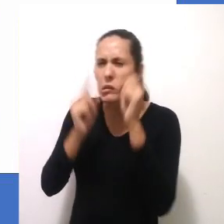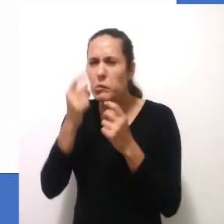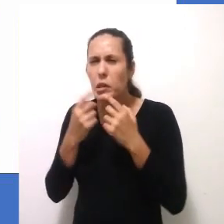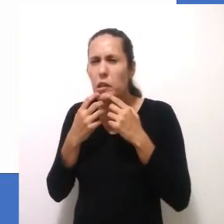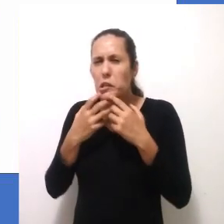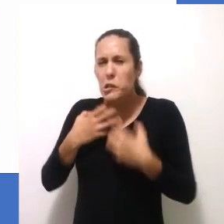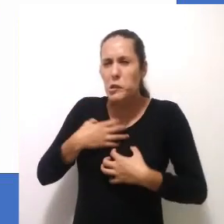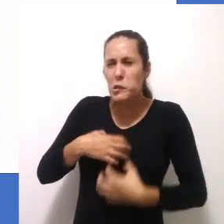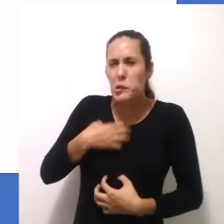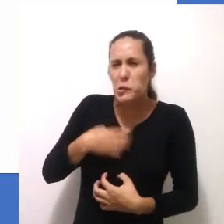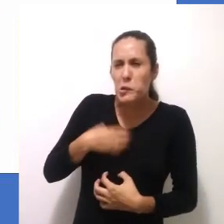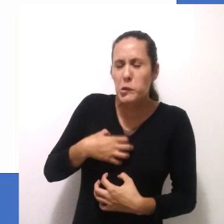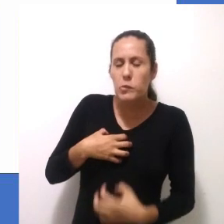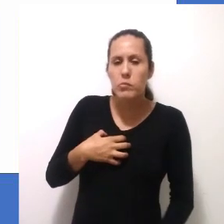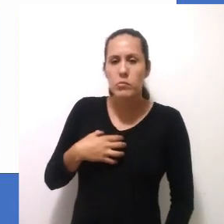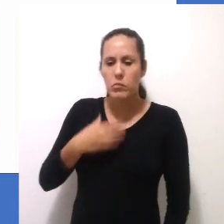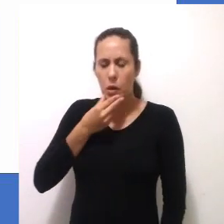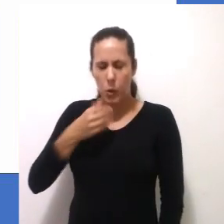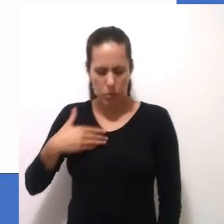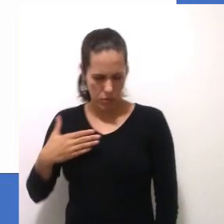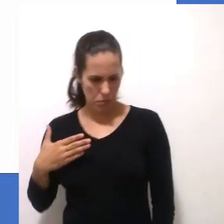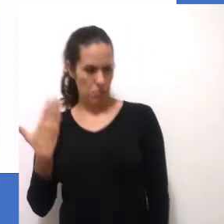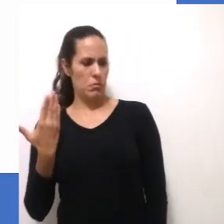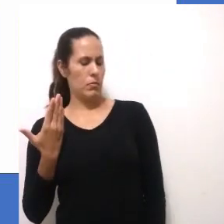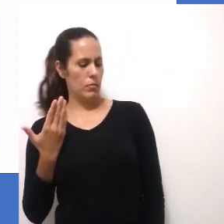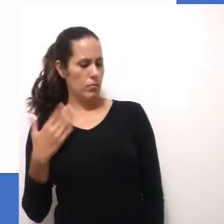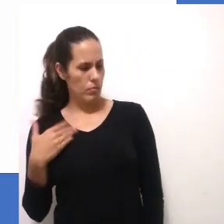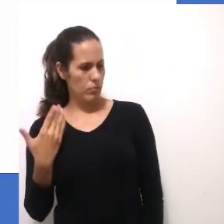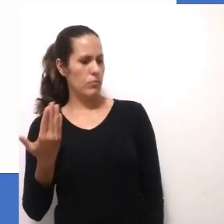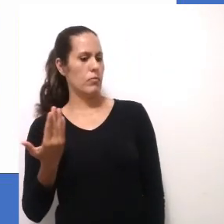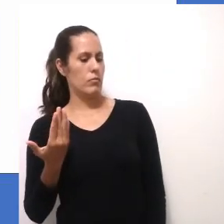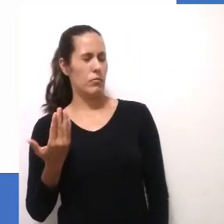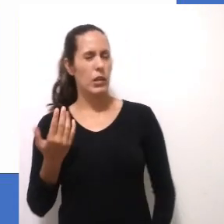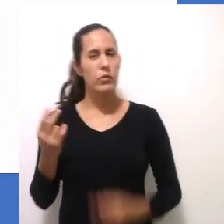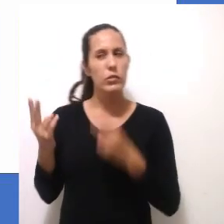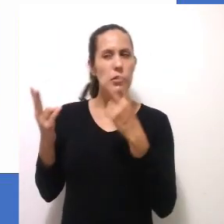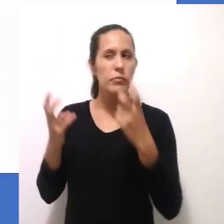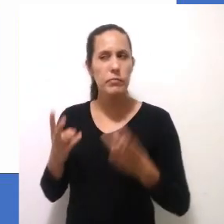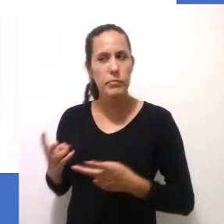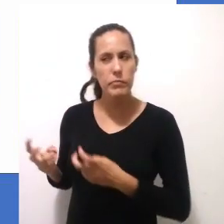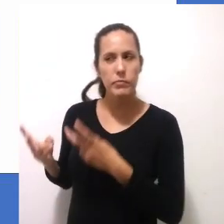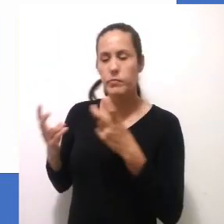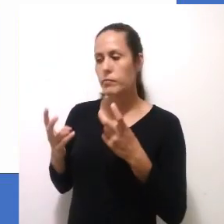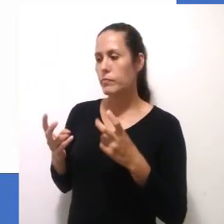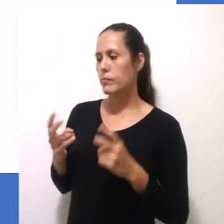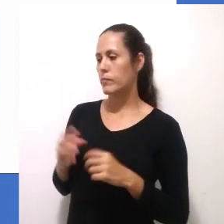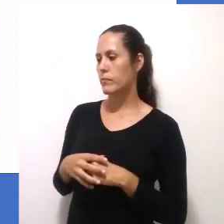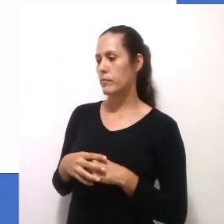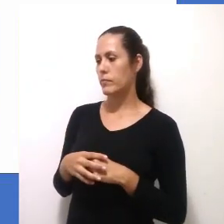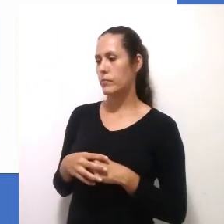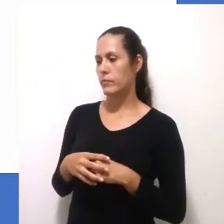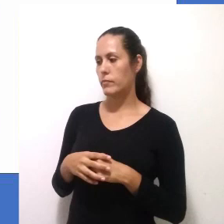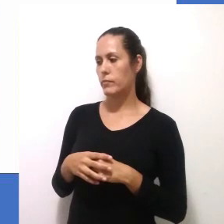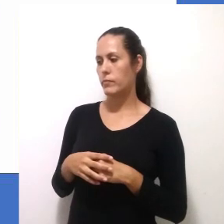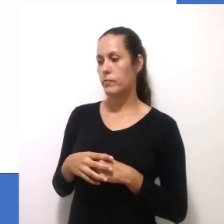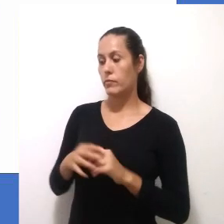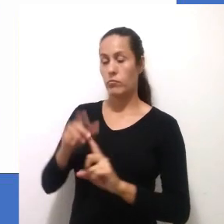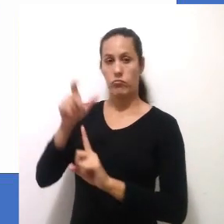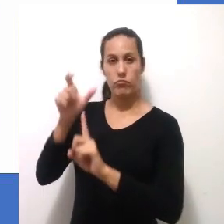chateada, o Superman um pouco surpreso, e aí são as captações do